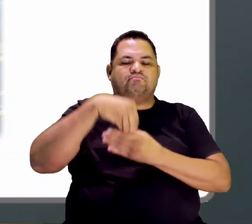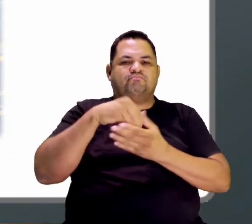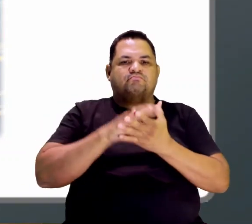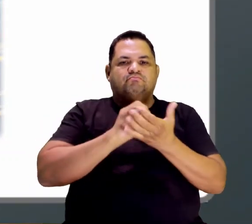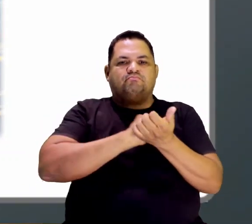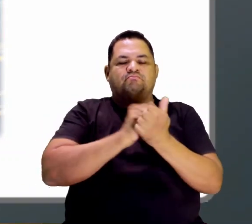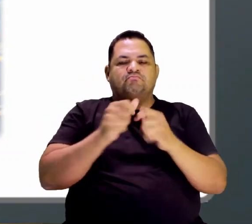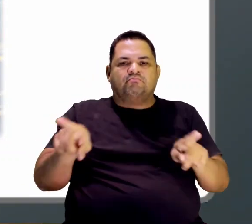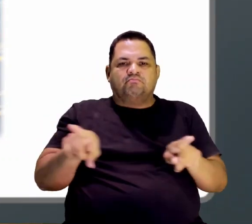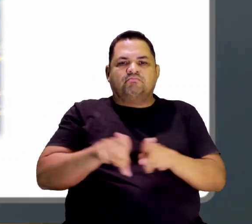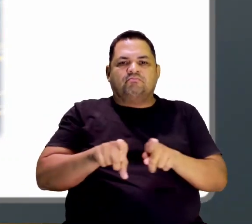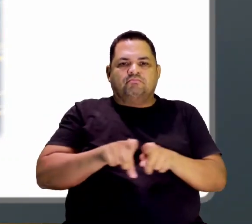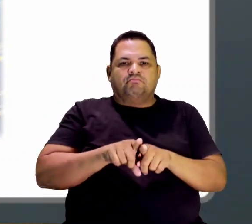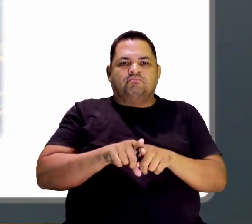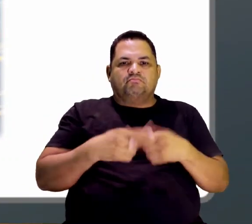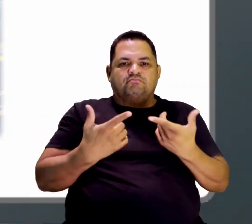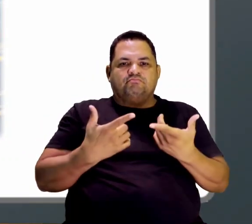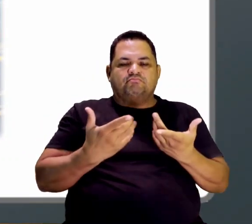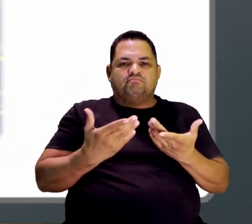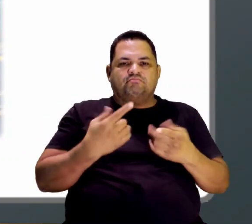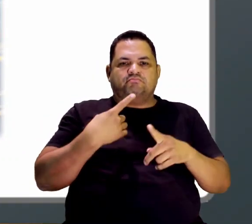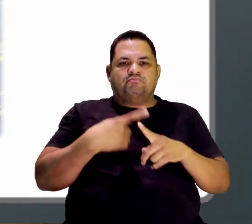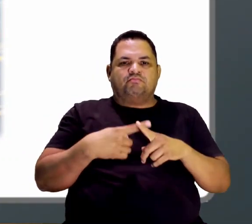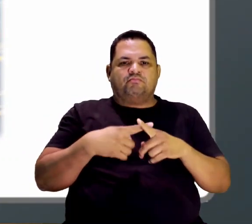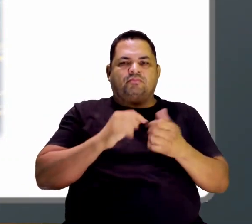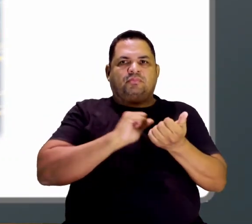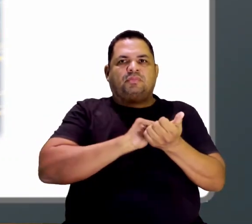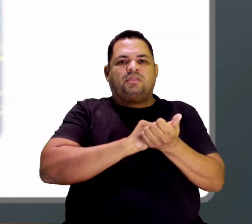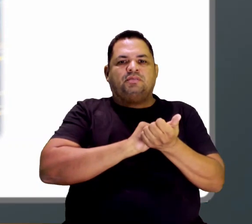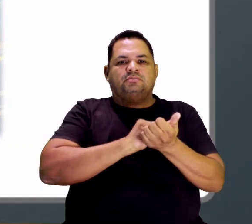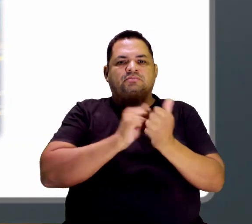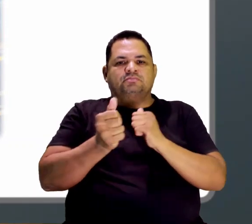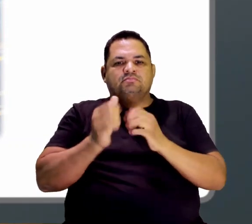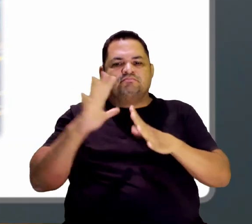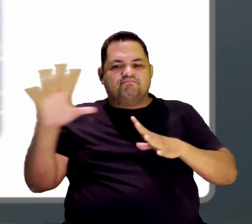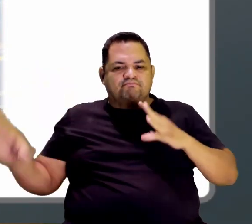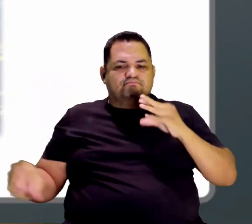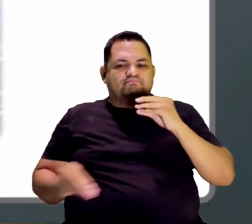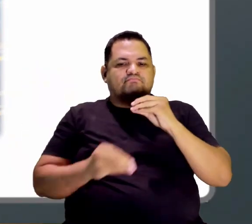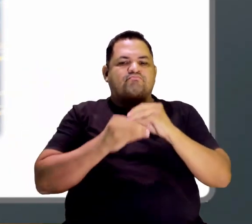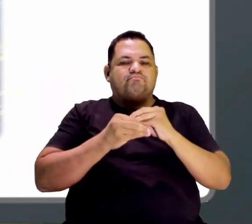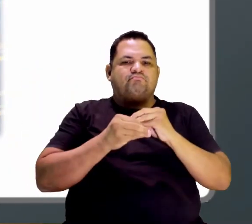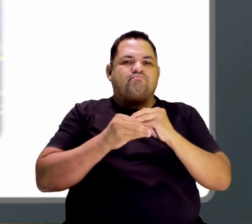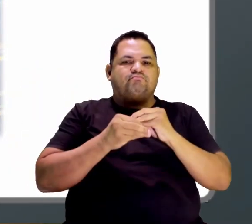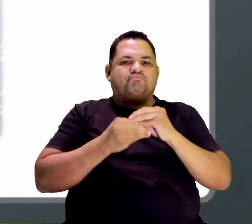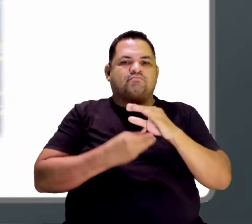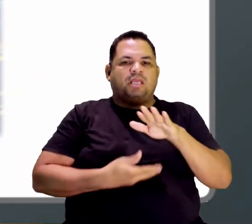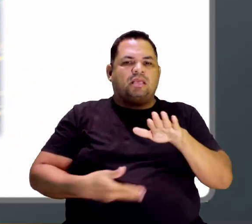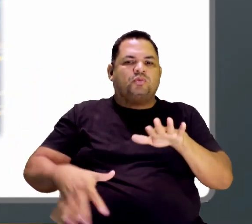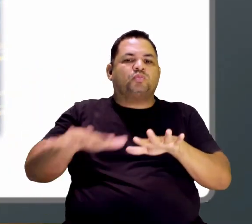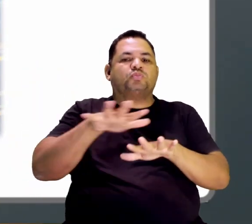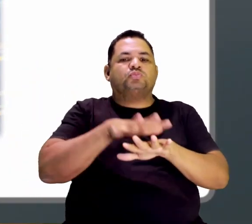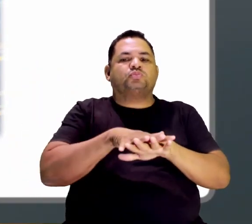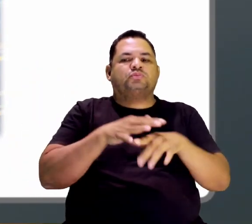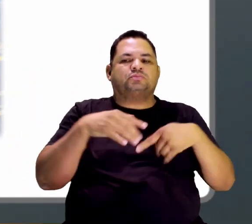a posição que você joga? Me conta aí que eu quero saber. Quando a gente fala aí, por exemplo,